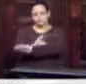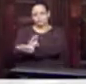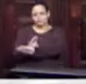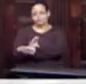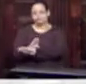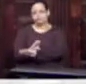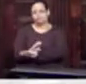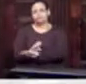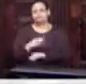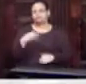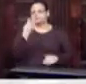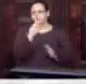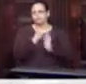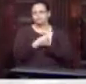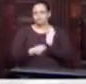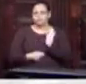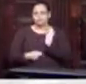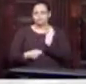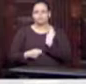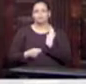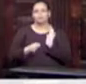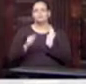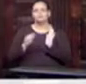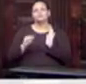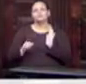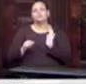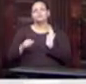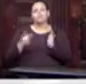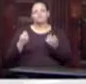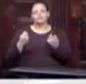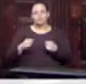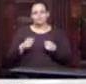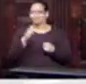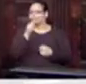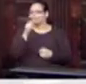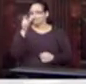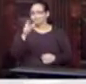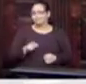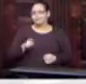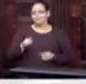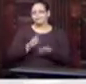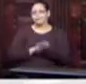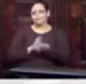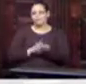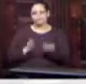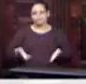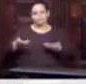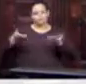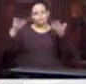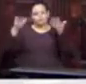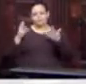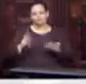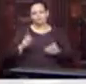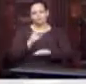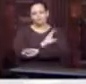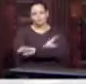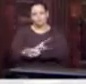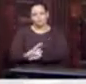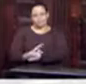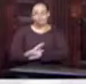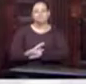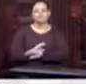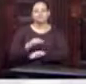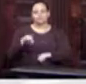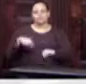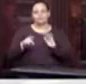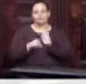para o compositor musical é uma forma de prestigiar as manifestações culturais do nosso